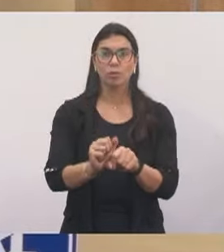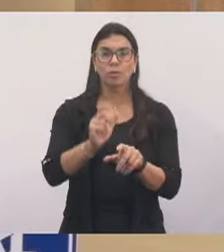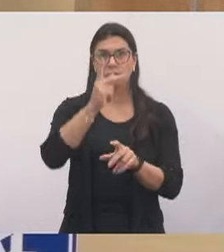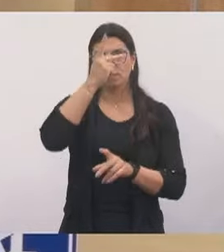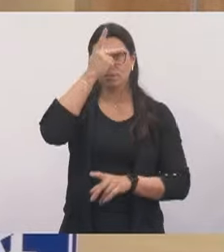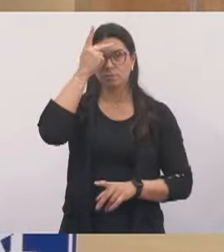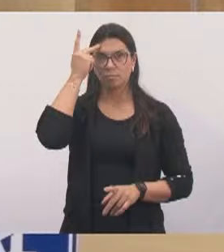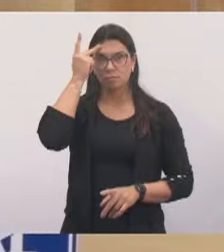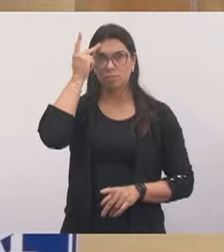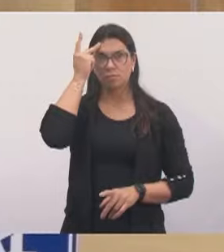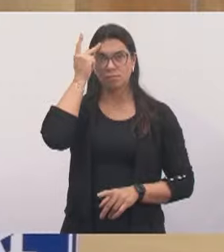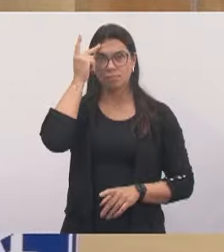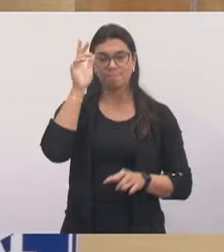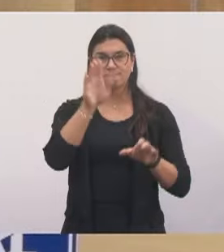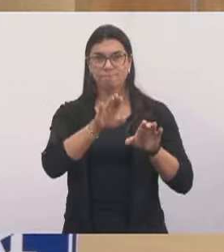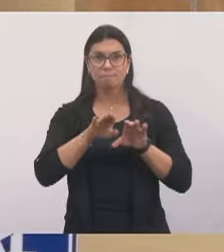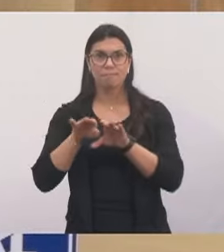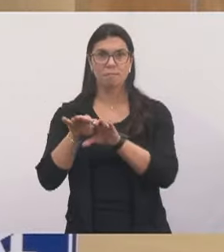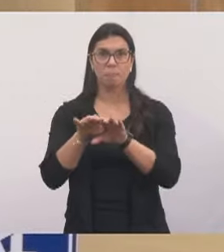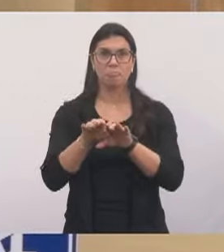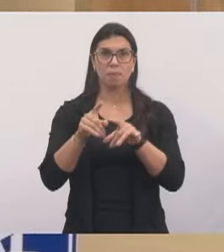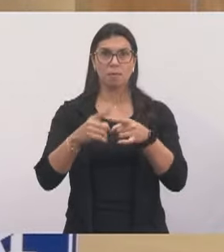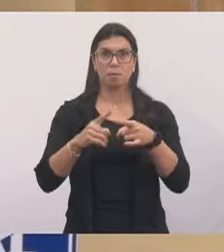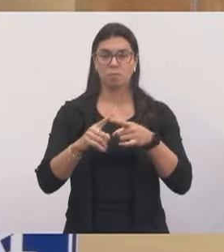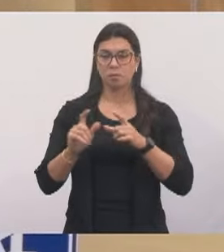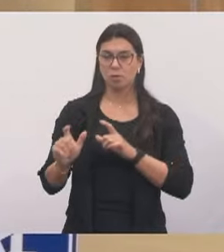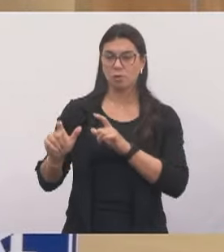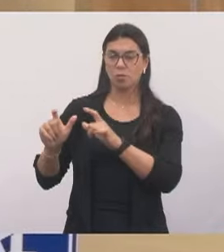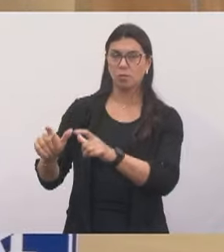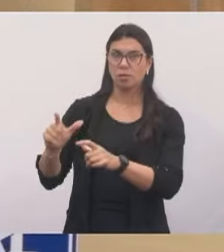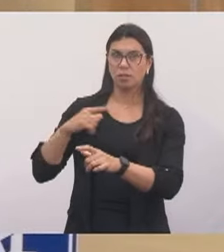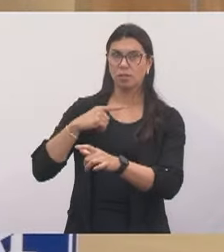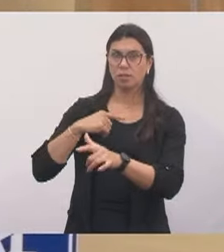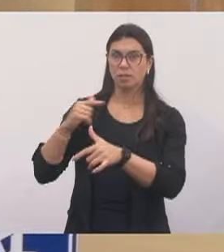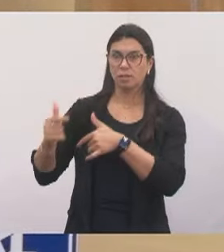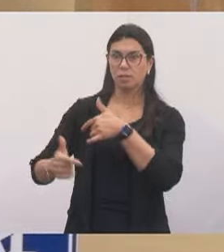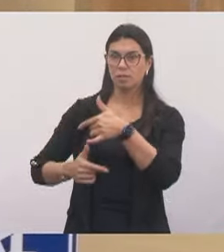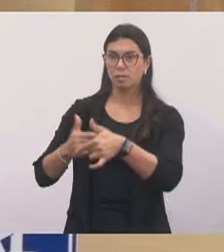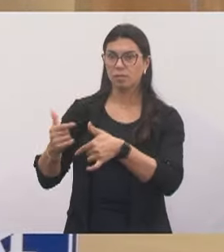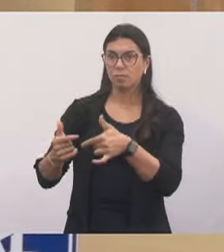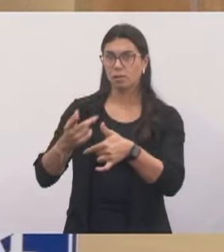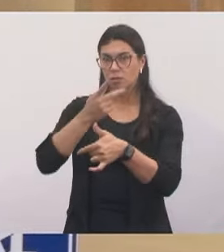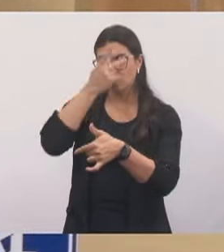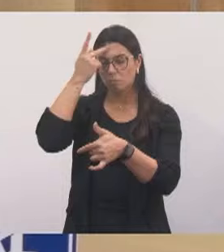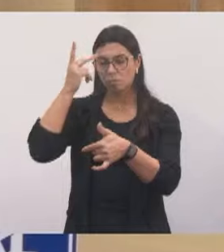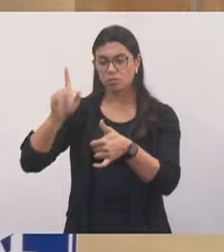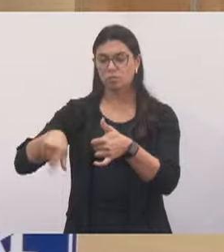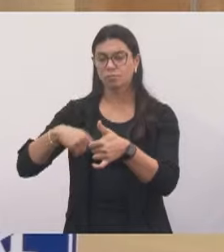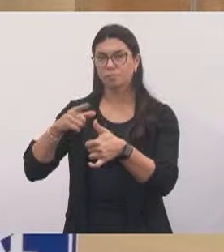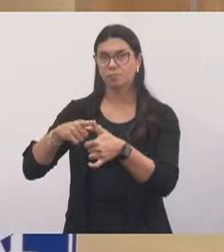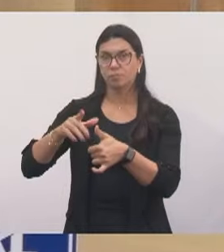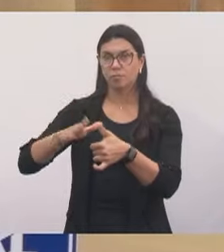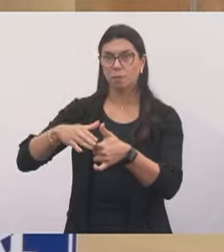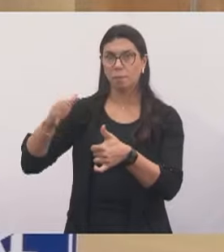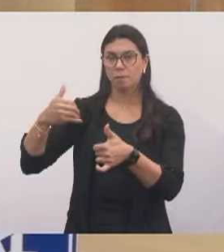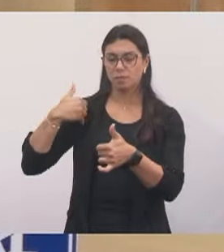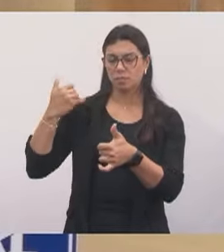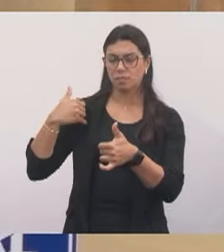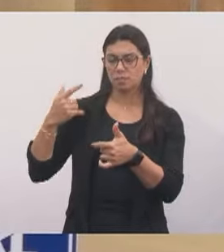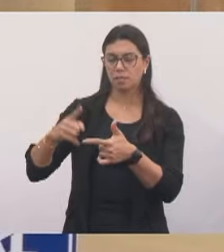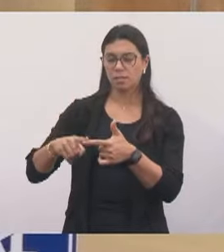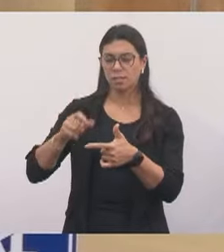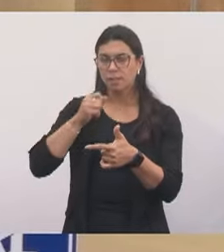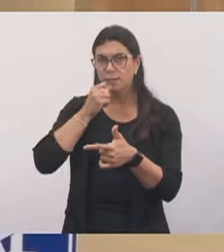pessoas, indistintamente. Porque o Ponte Preta tem trabalho com pessoas de mais idade, tem trabalho com crianças,